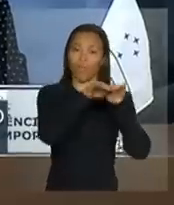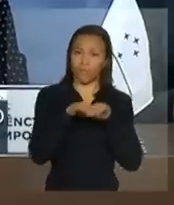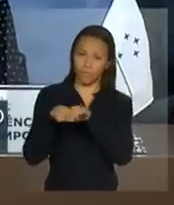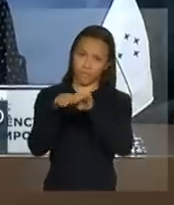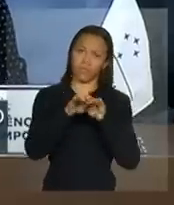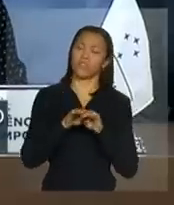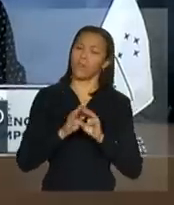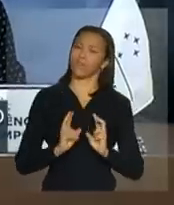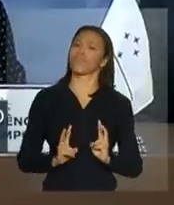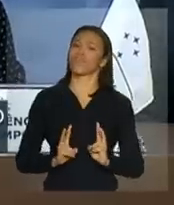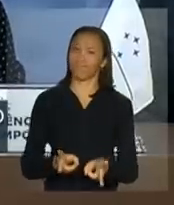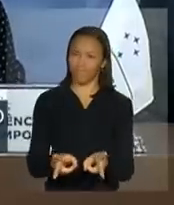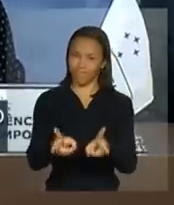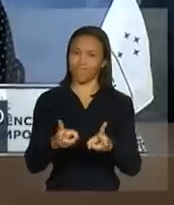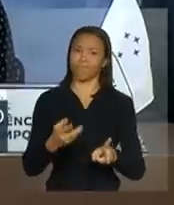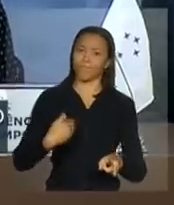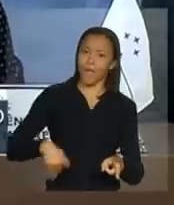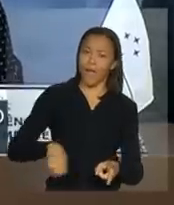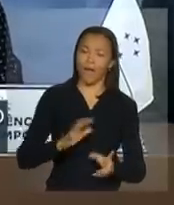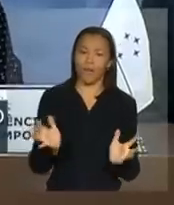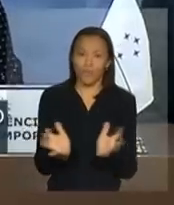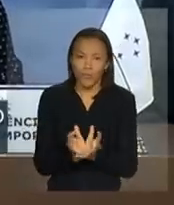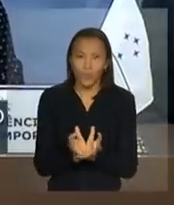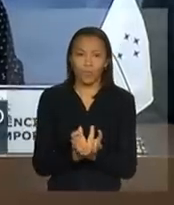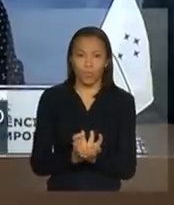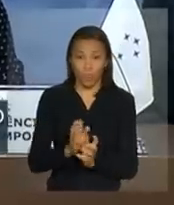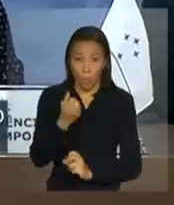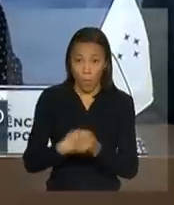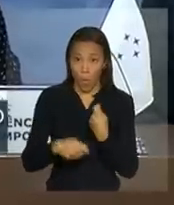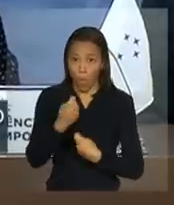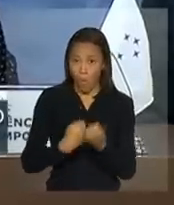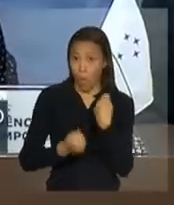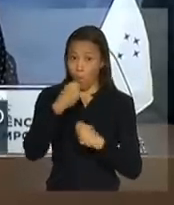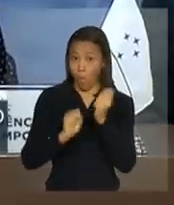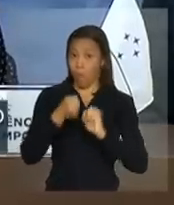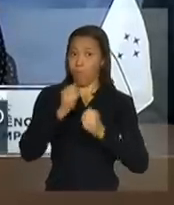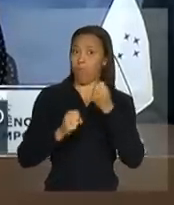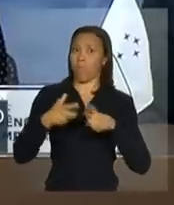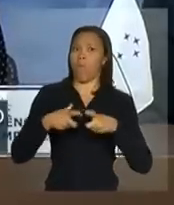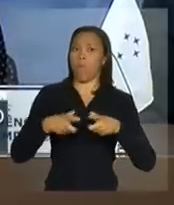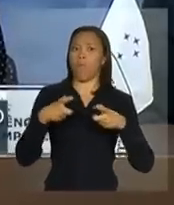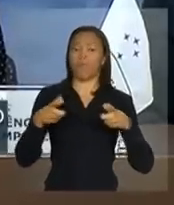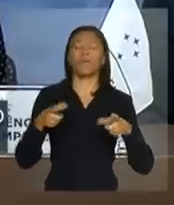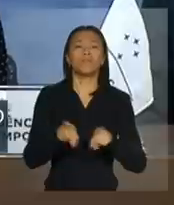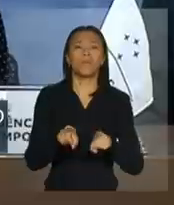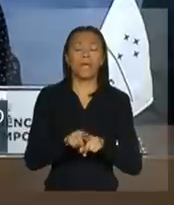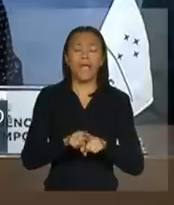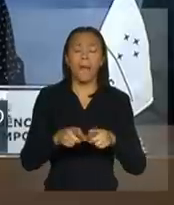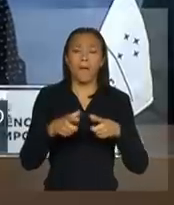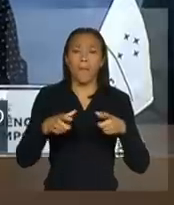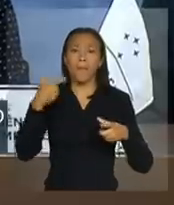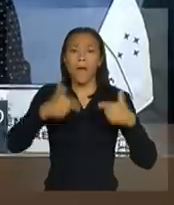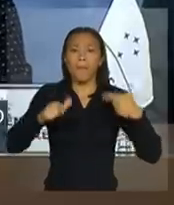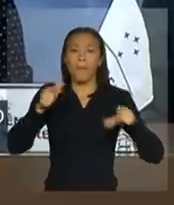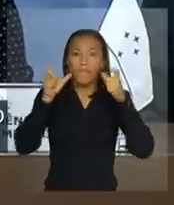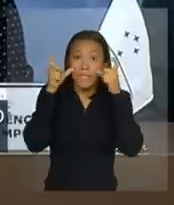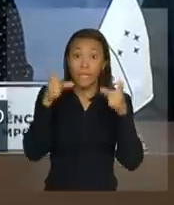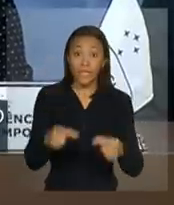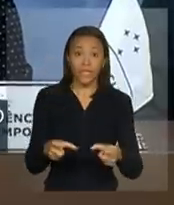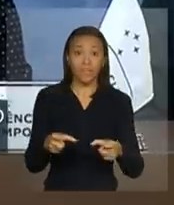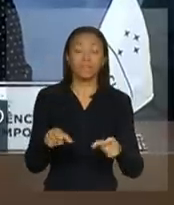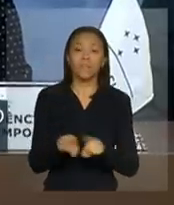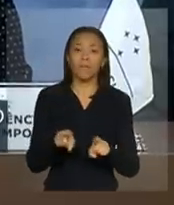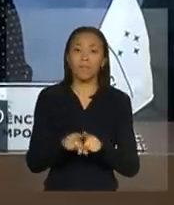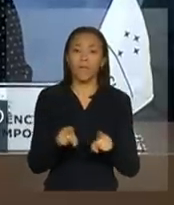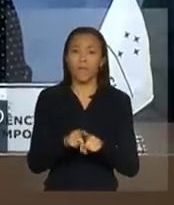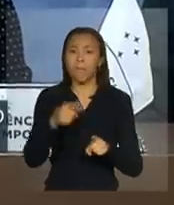competitividade de nossos setores produtivos e, ao mesmo tempo, aumentam o interesse e o envolvimento